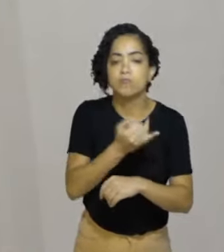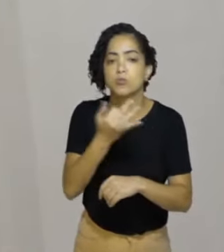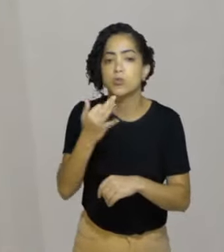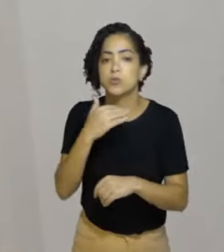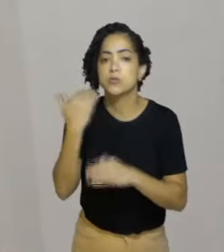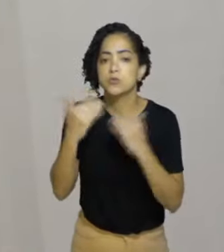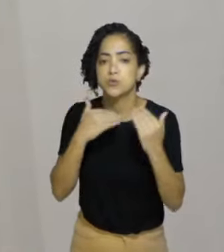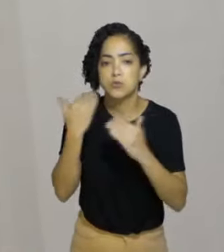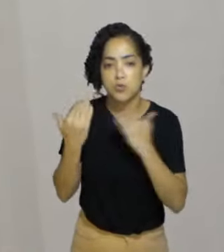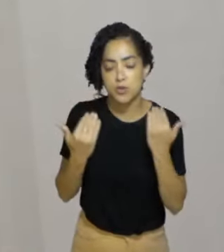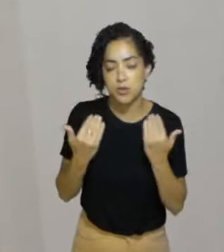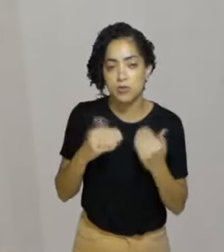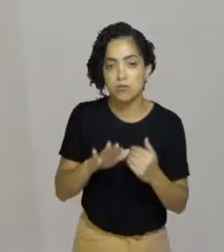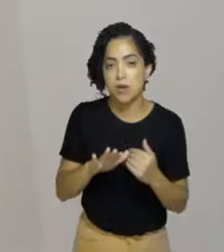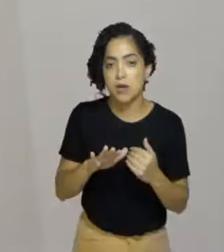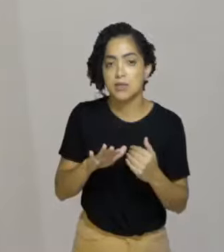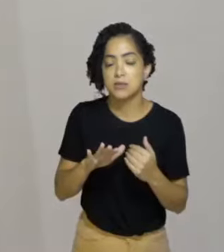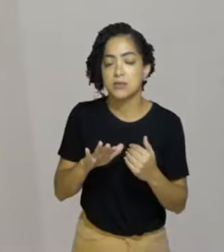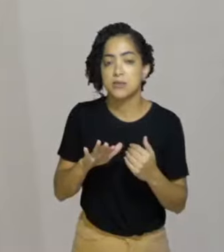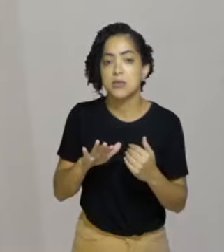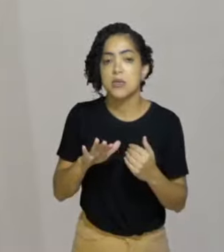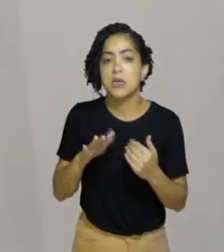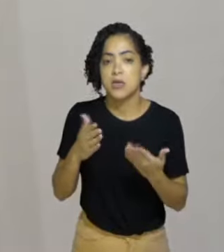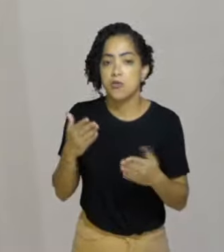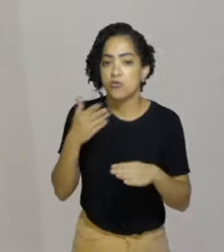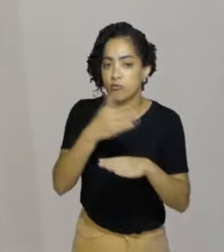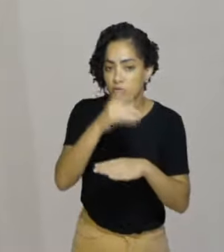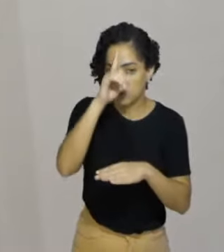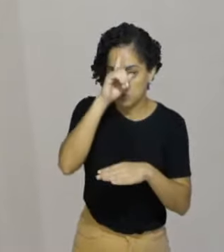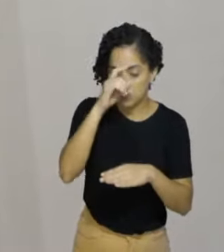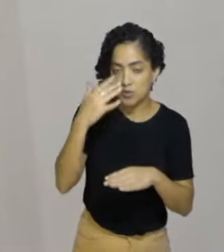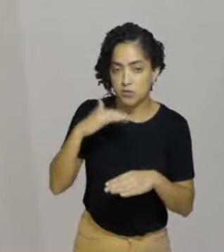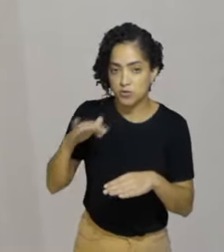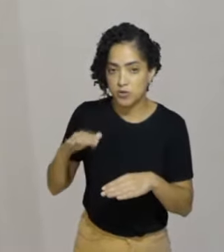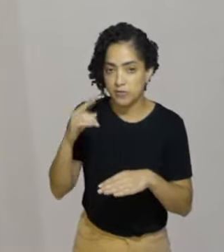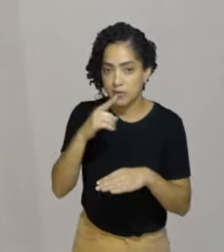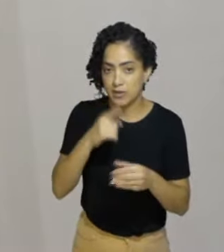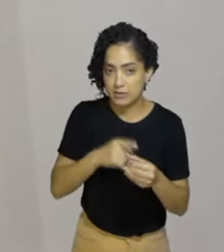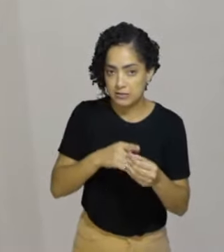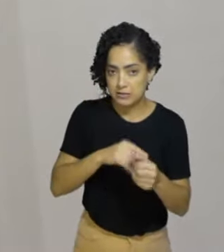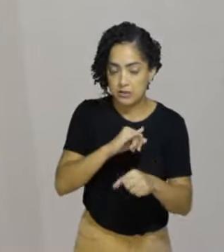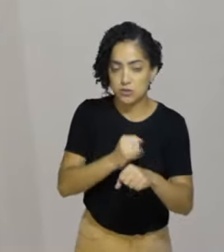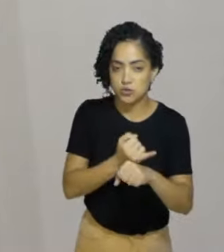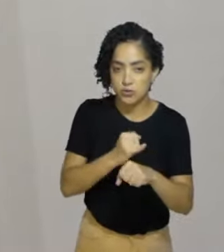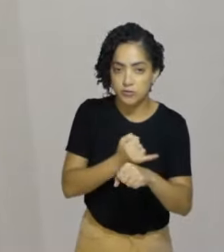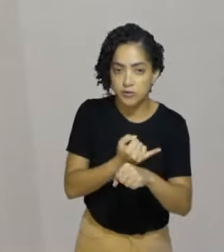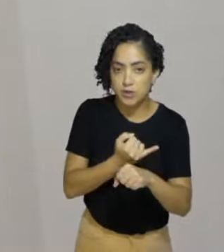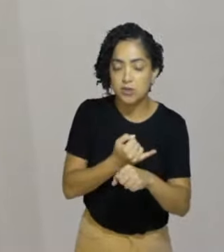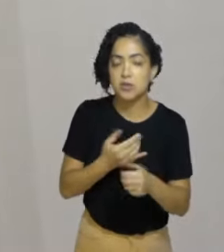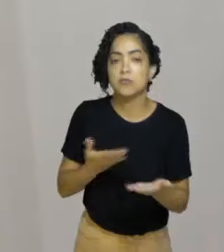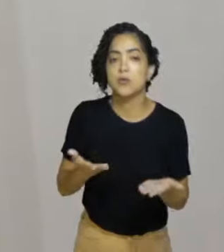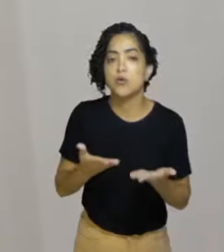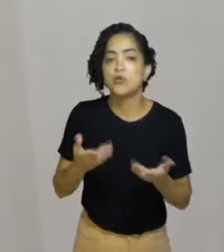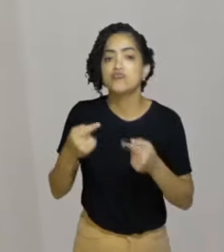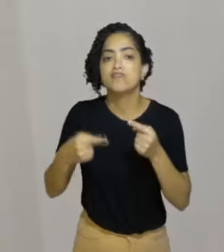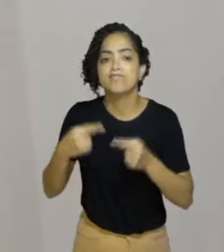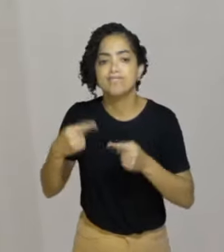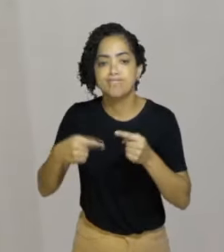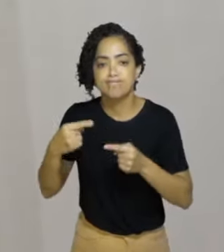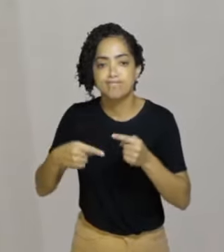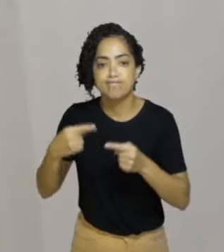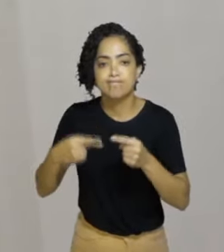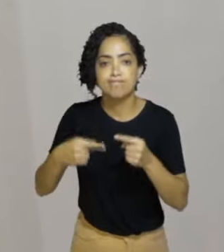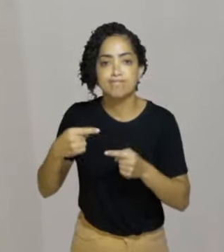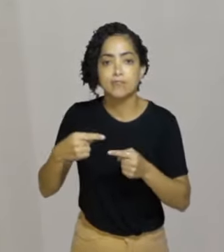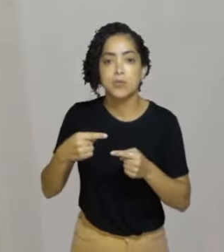temos. Agora, eu estive, sim, no Hospital Infantil em Joinville, deputado Suarato, hoje teve uma discussão,